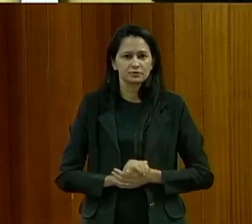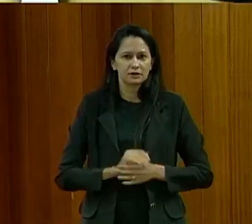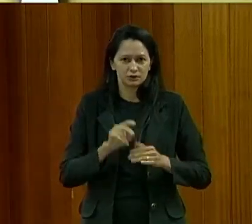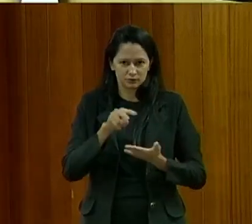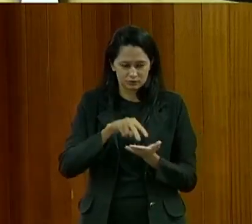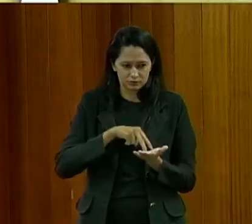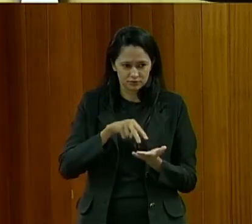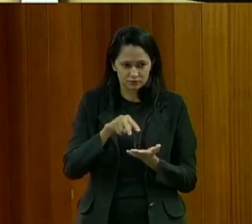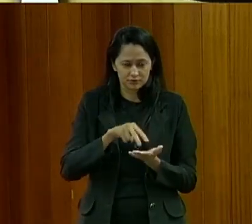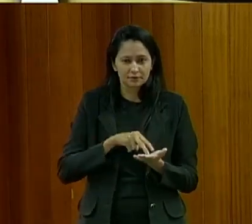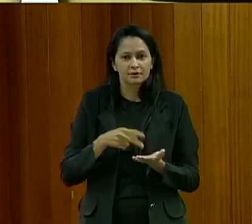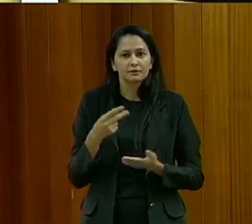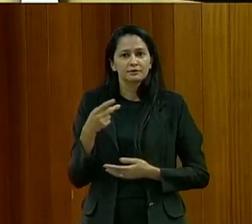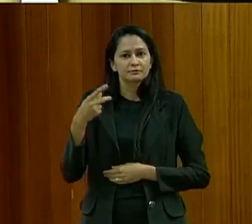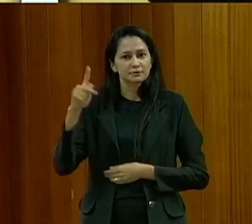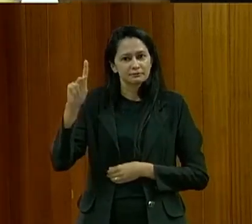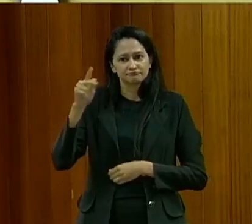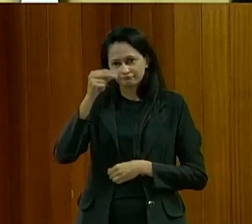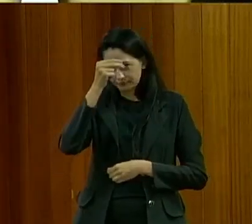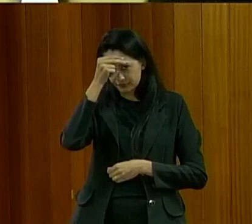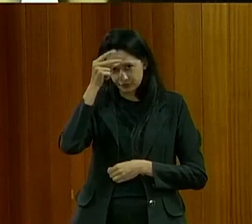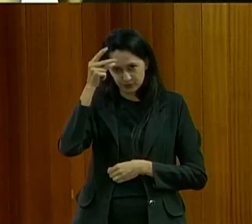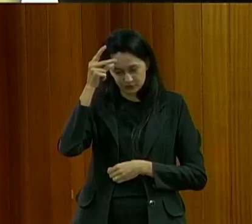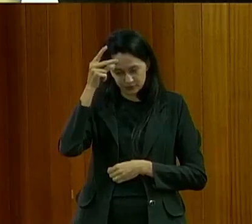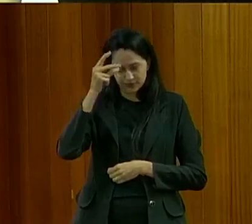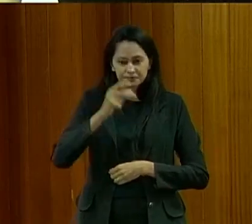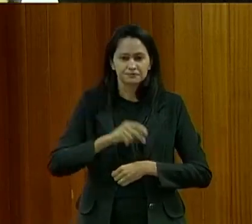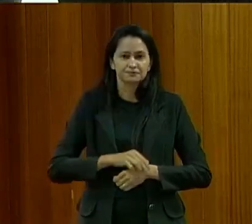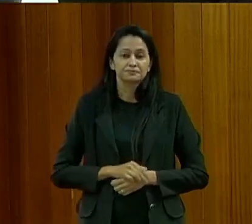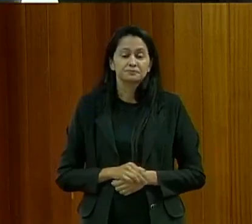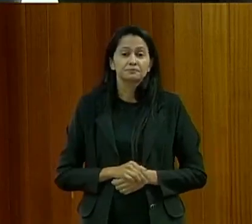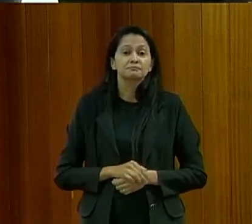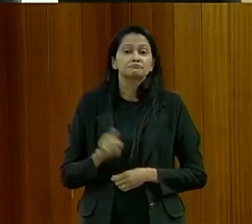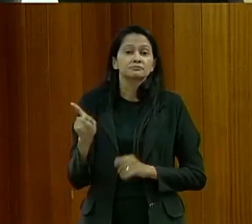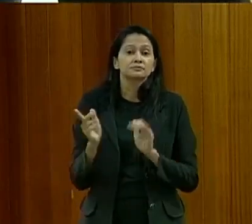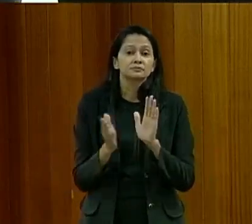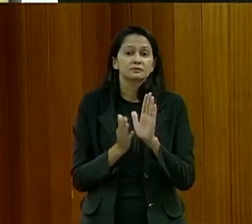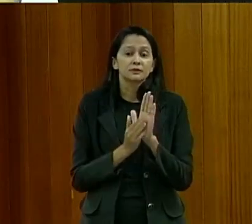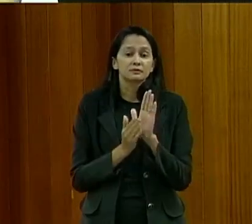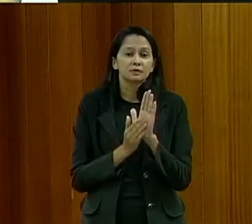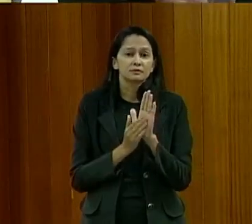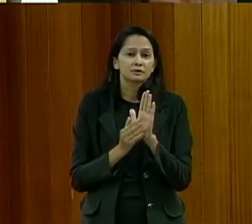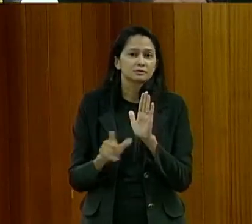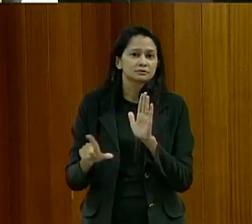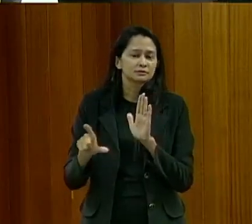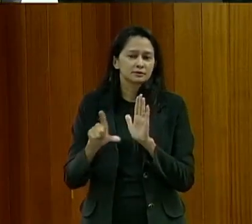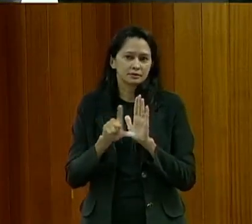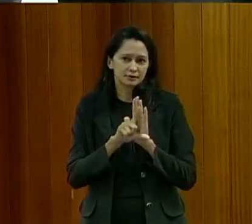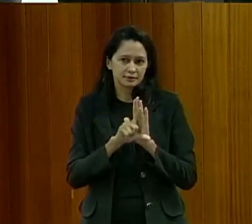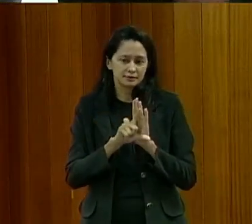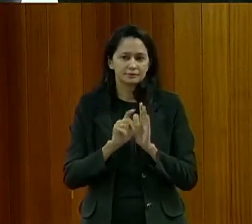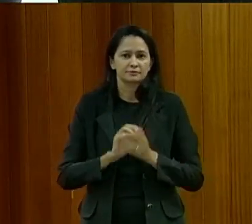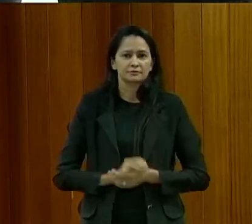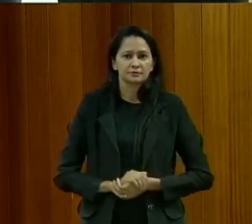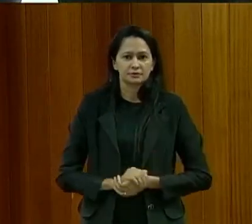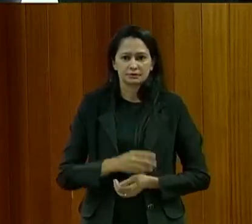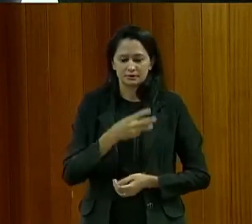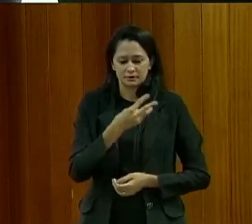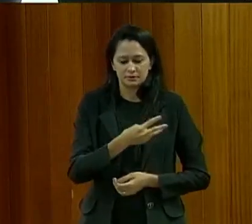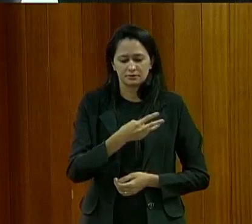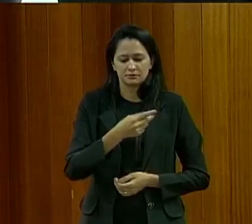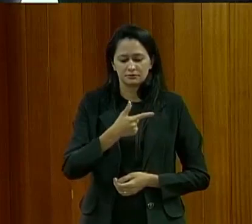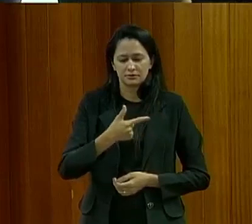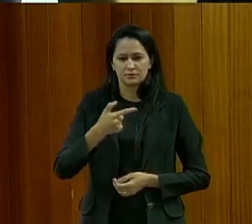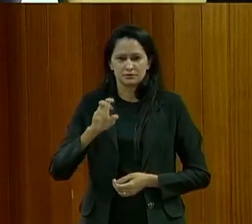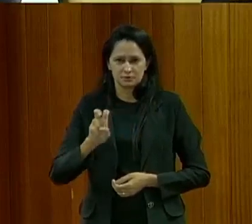192/2022 no gabinete do prefeito, que encaminhou o projeto de lei número